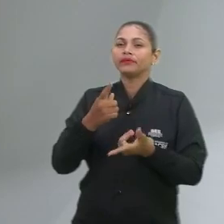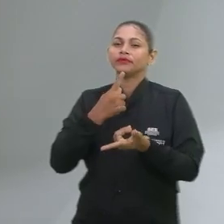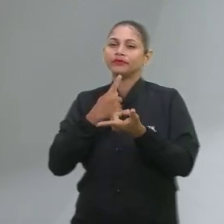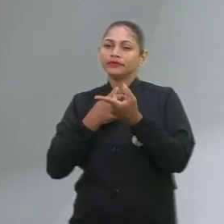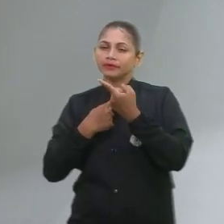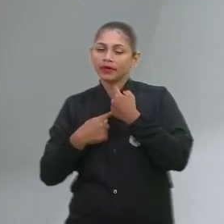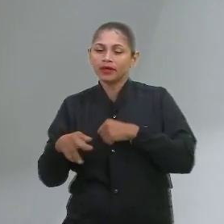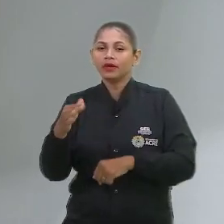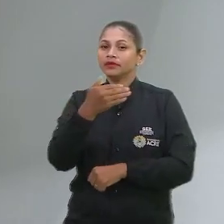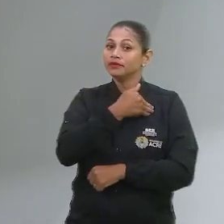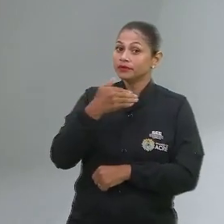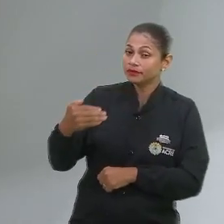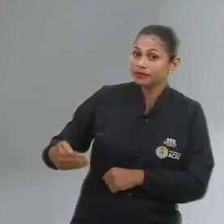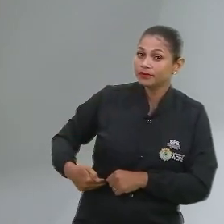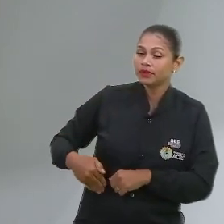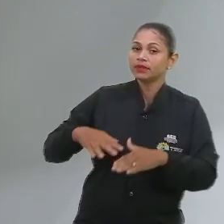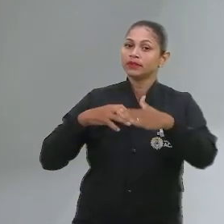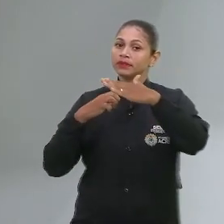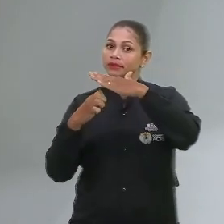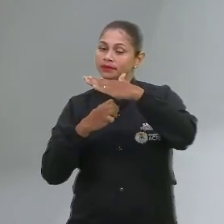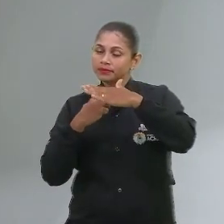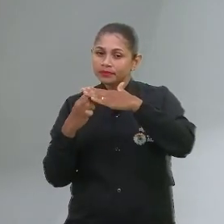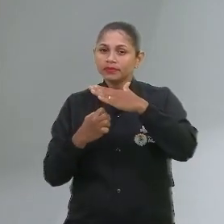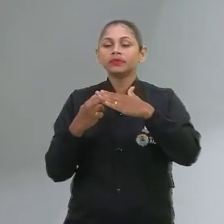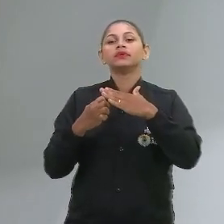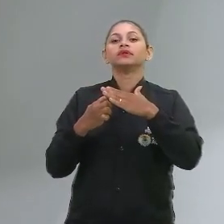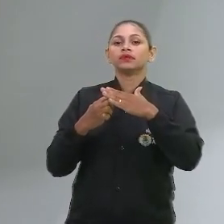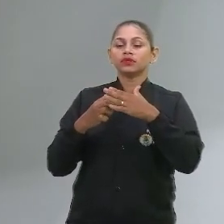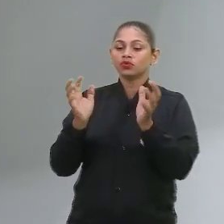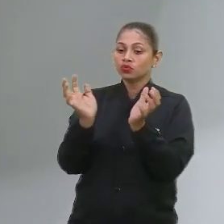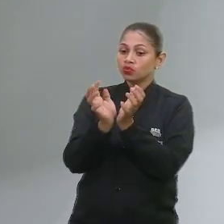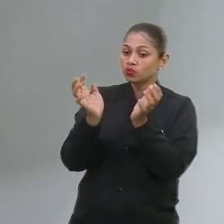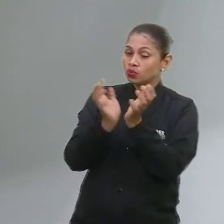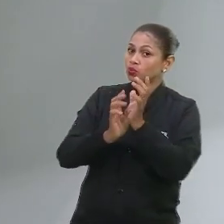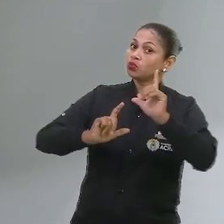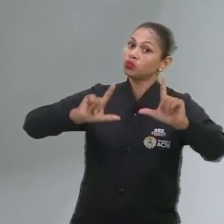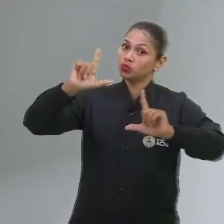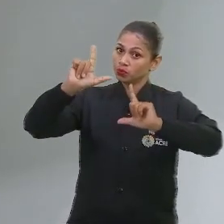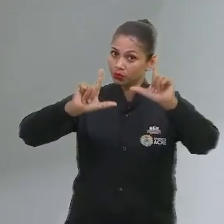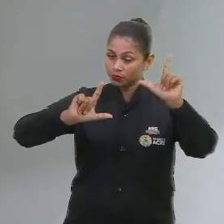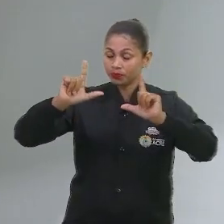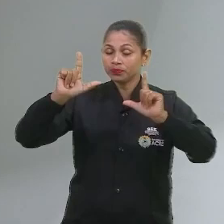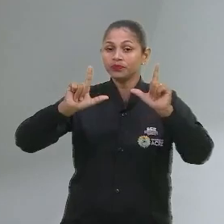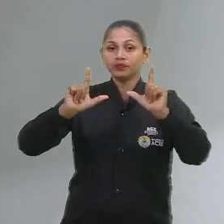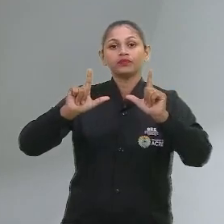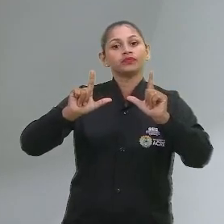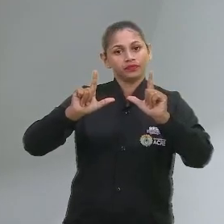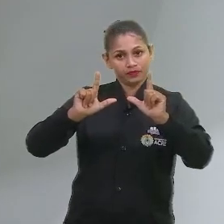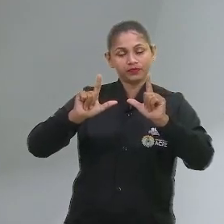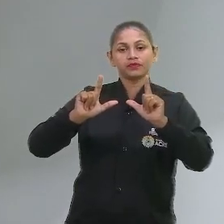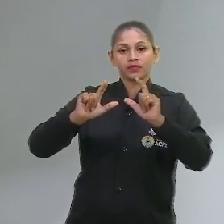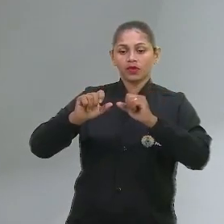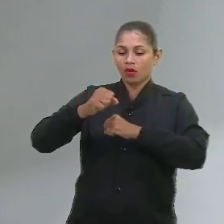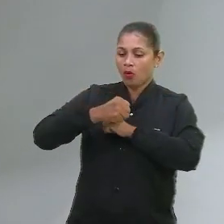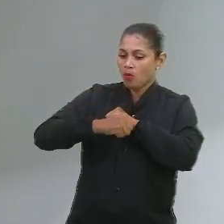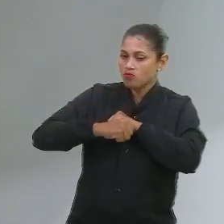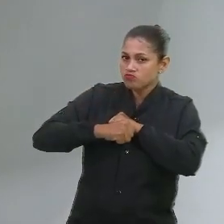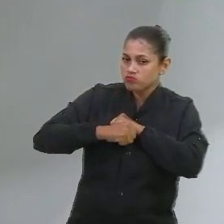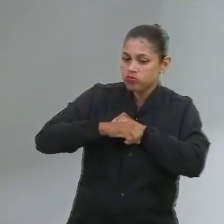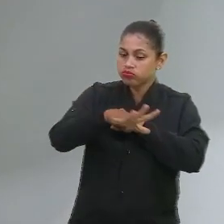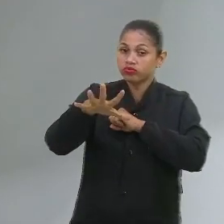governo, da empresa, da emissora. Então, as mídias alternativas, elas são mais livres no